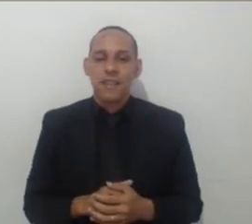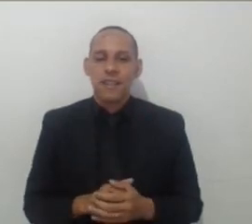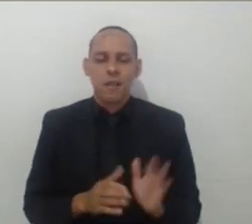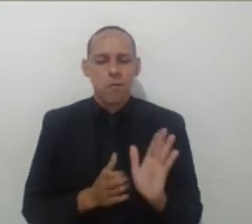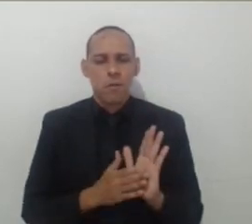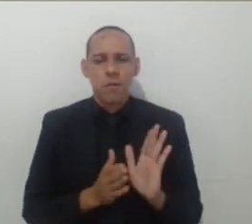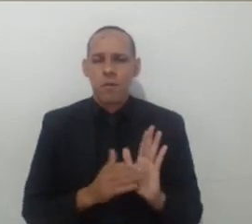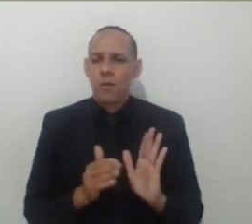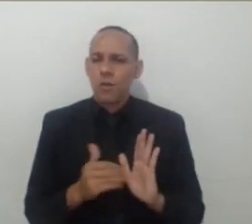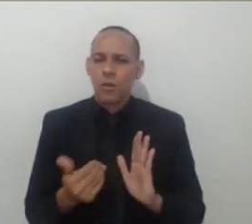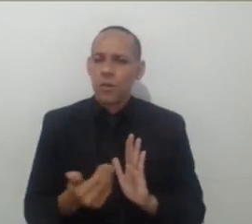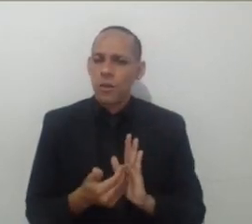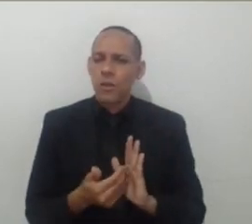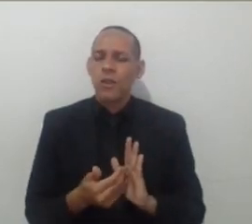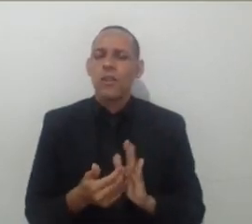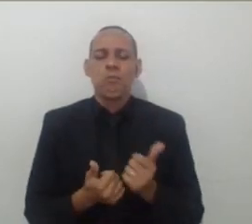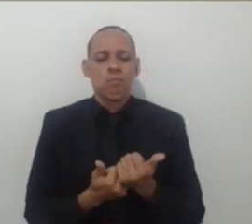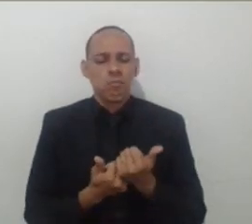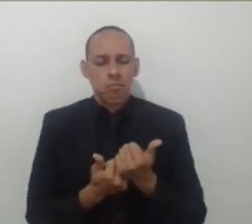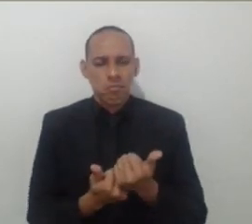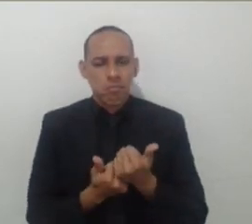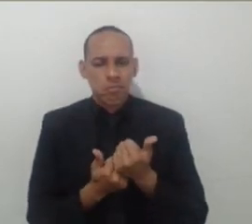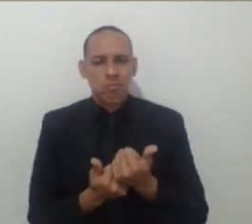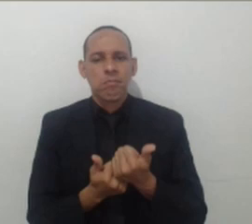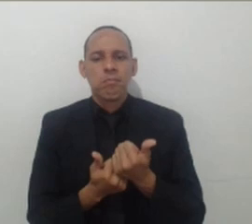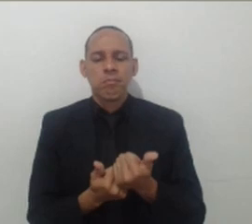proposições, notadamente